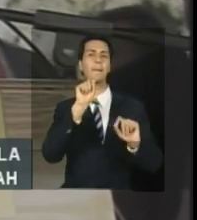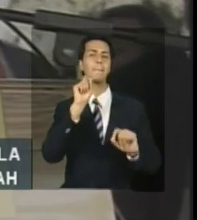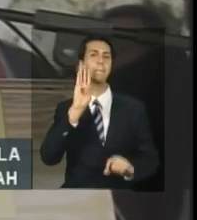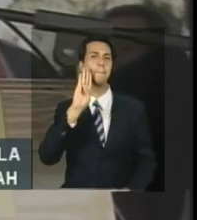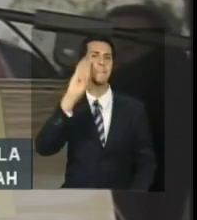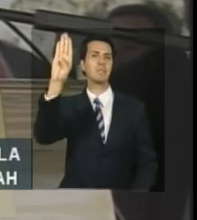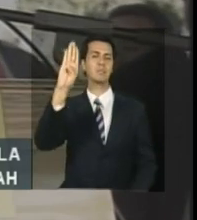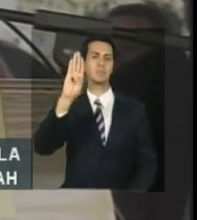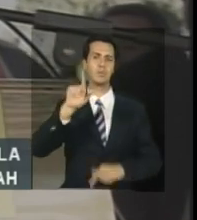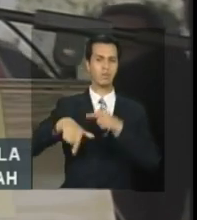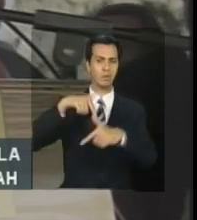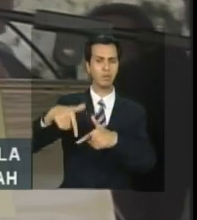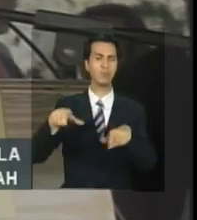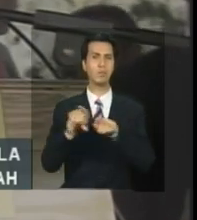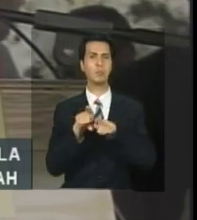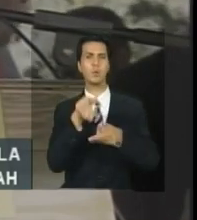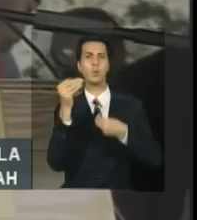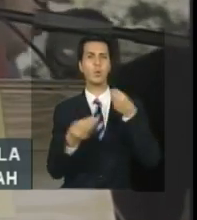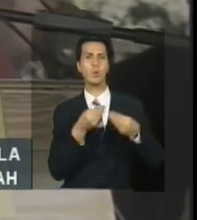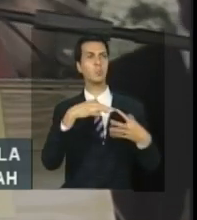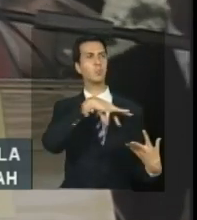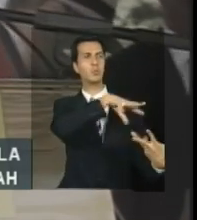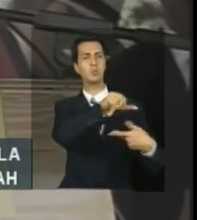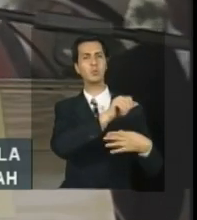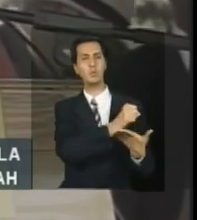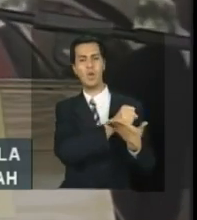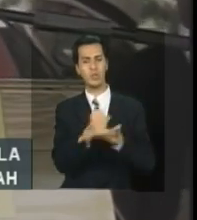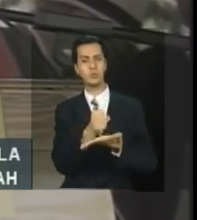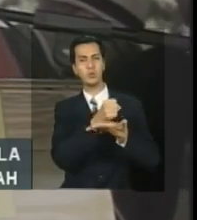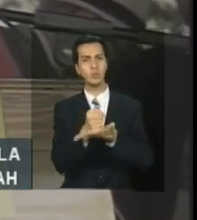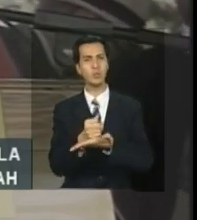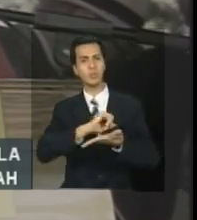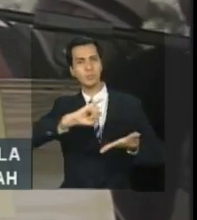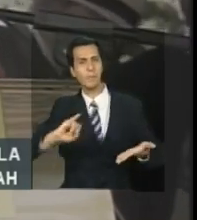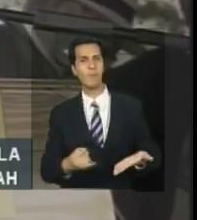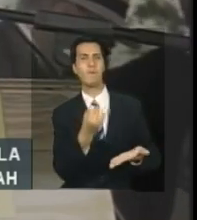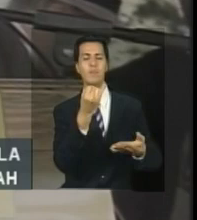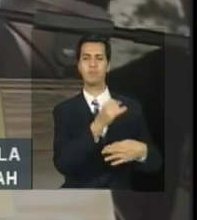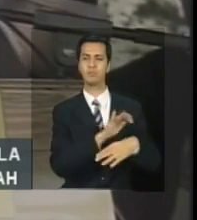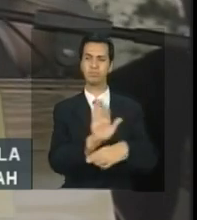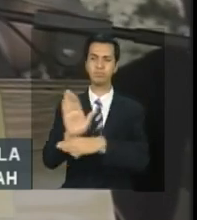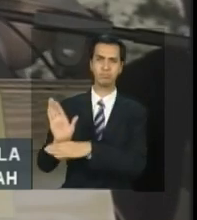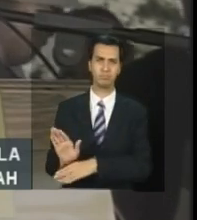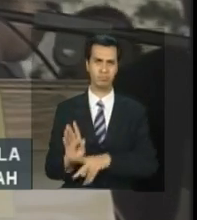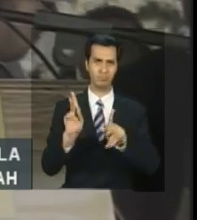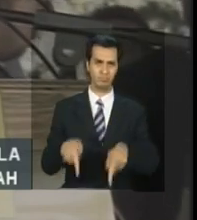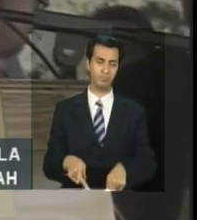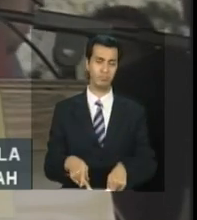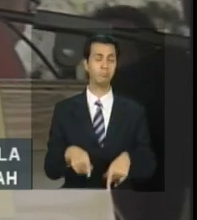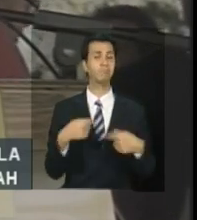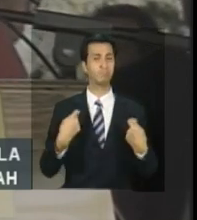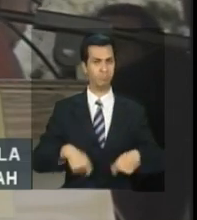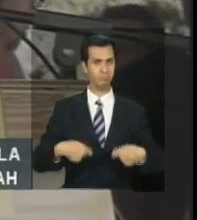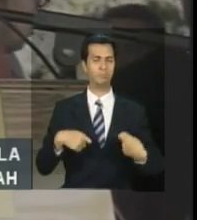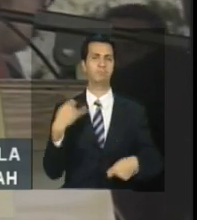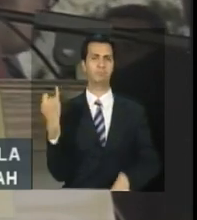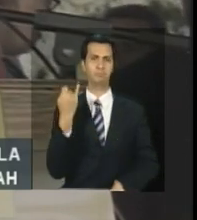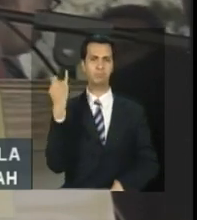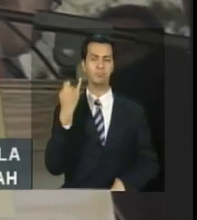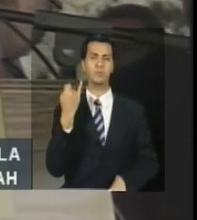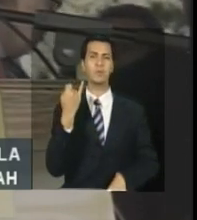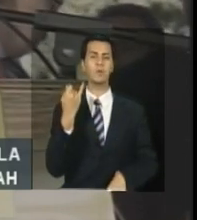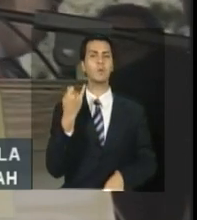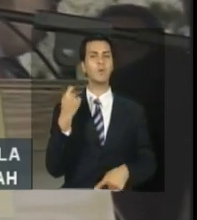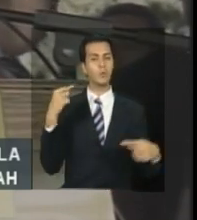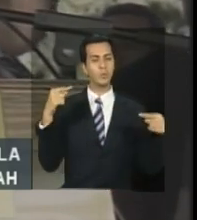de canalizar a ajuda internacional. Isto é indispensável para garantir que o trabalho da